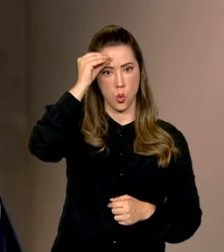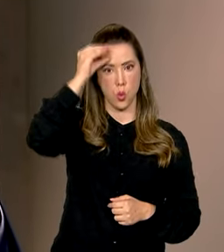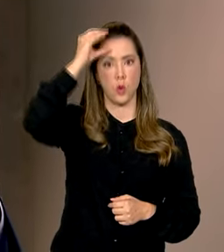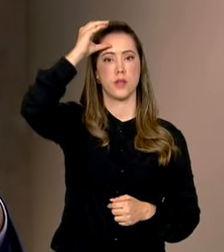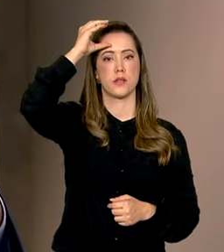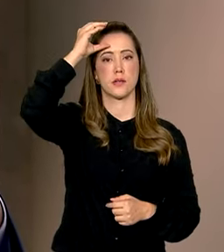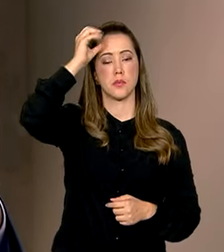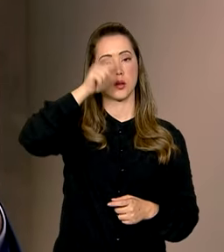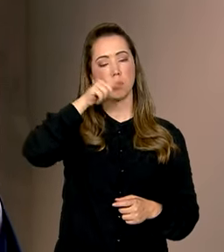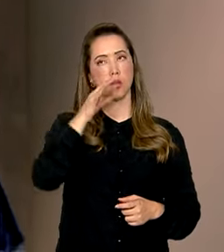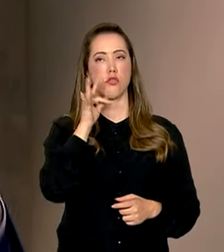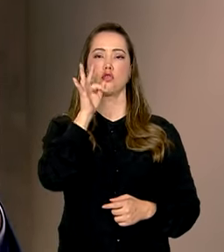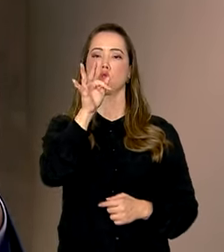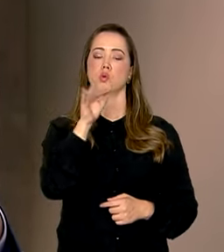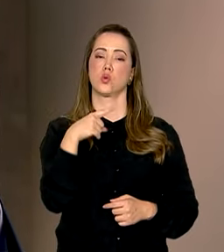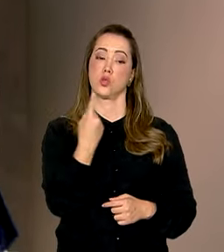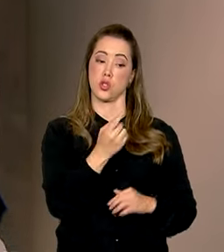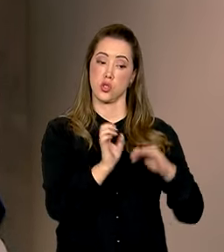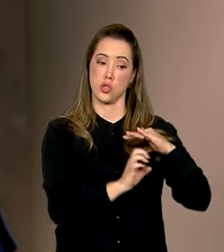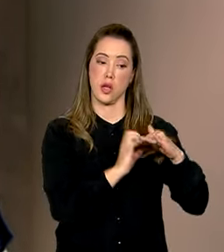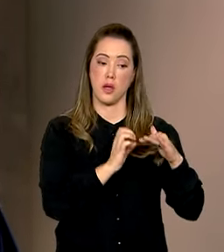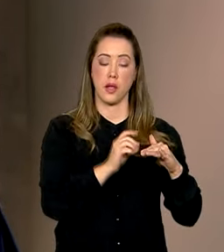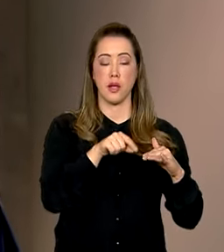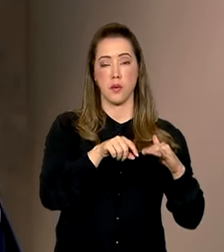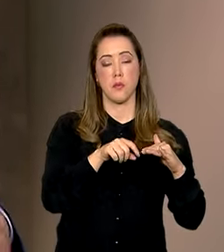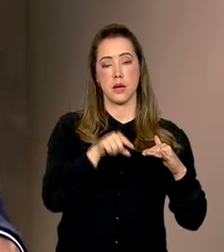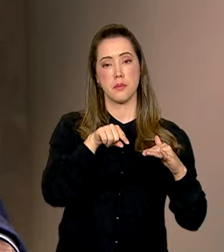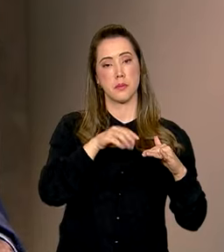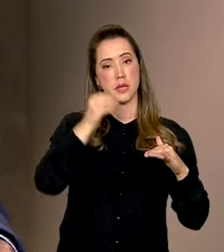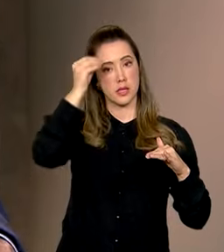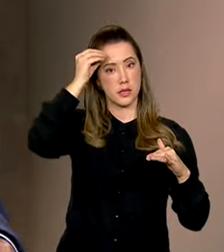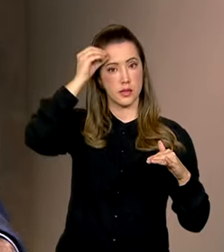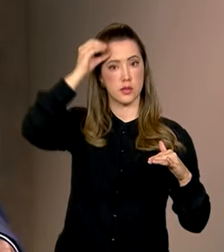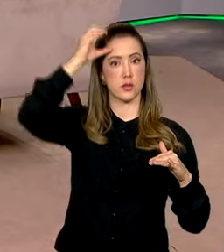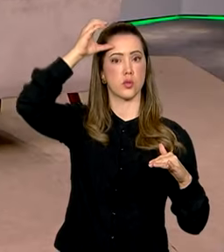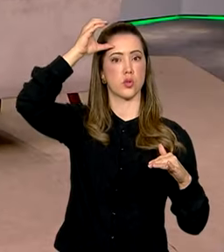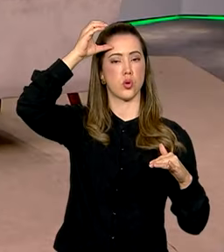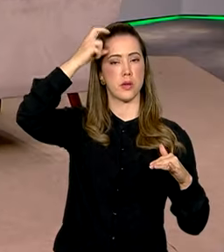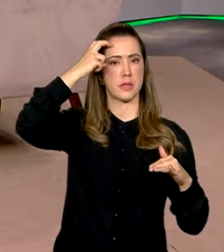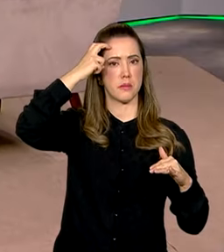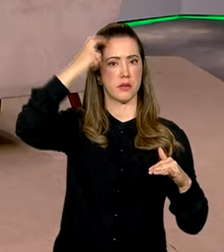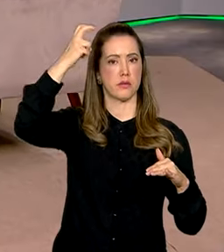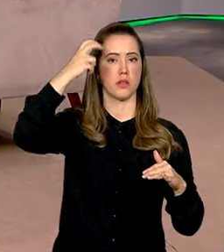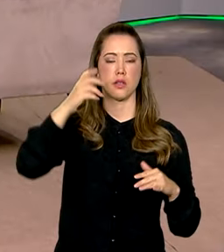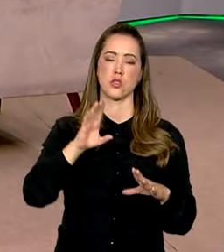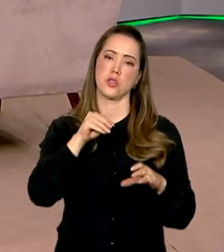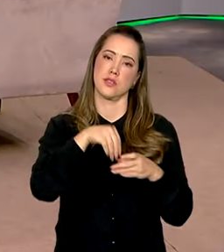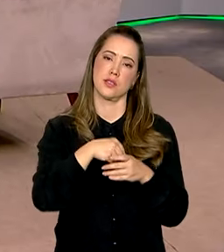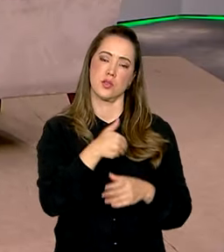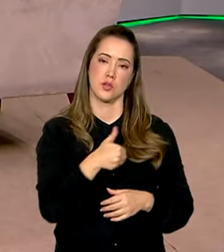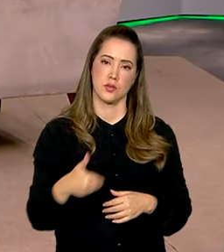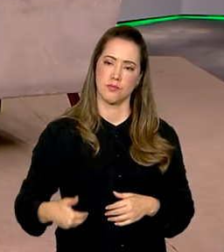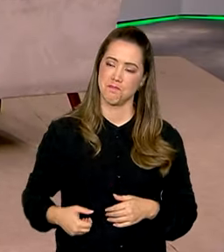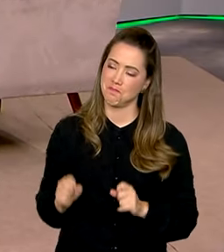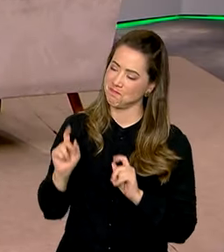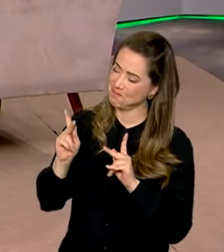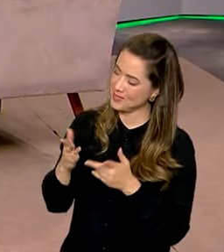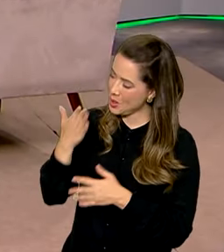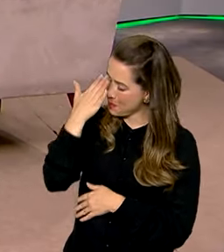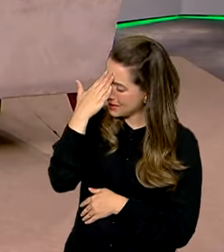CEPRO reserva para o futuro, uma empresa de inteligência na área pública. Muito bom. Alexandre Amorim, presidente